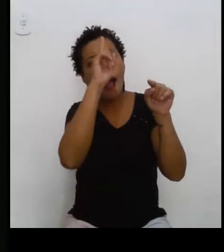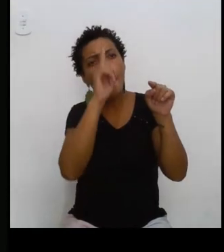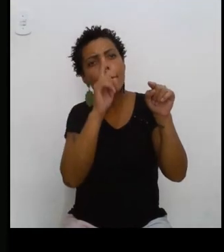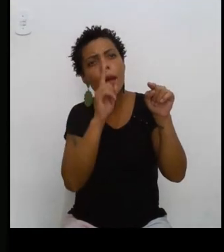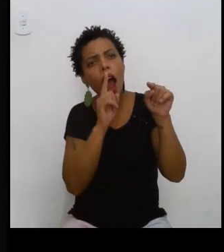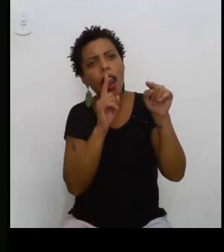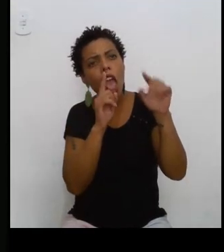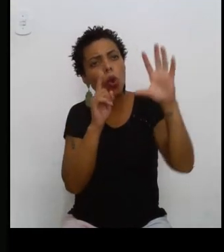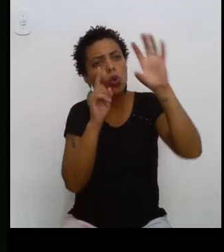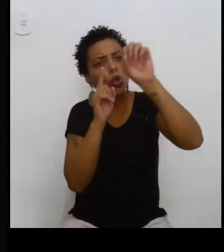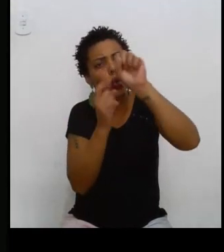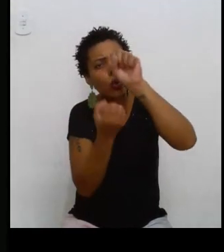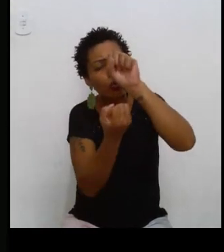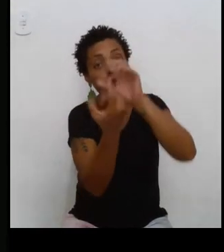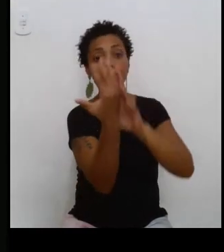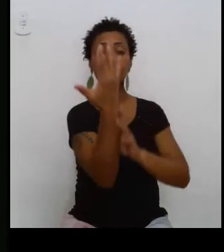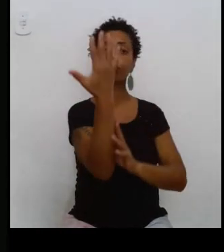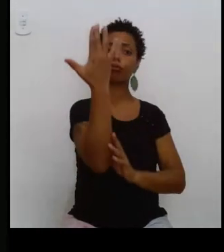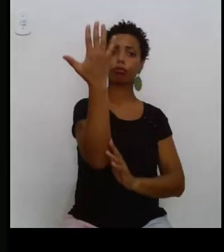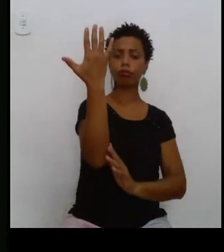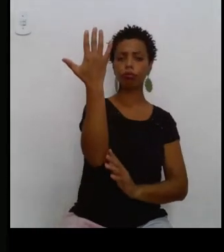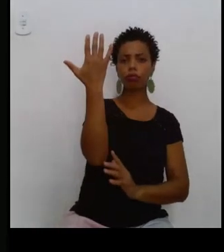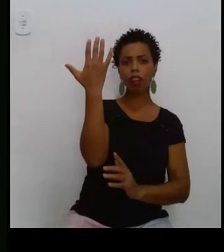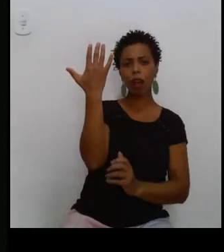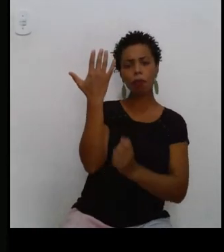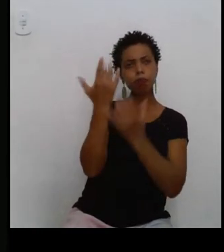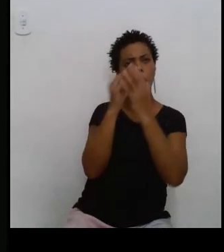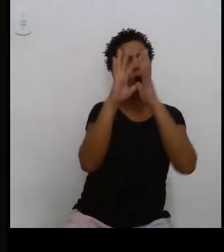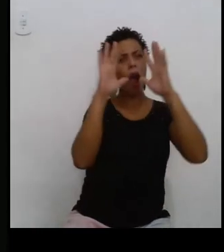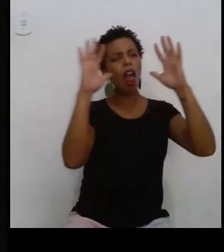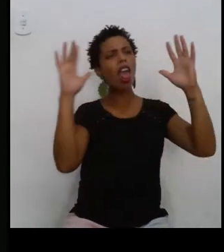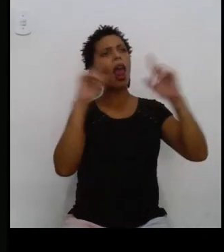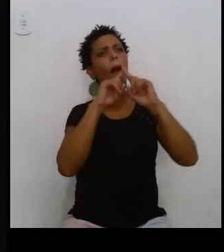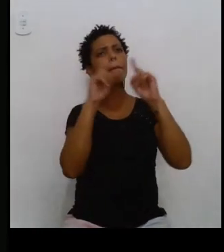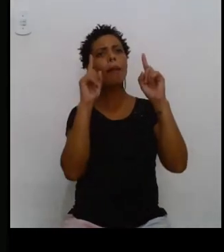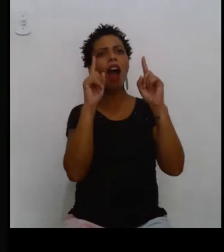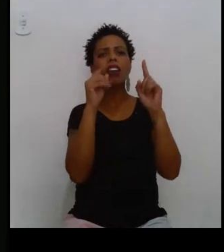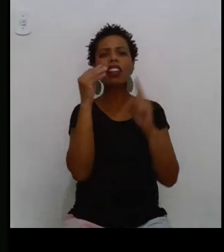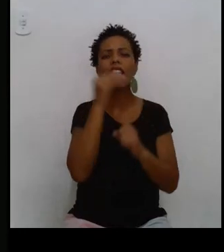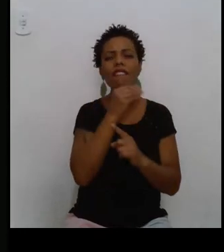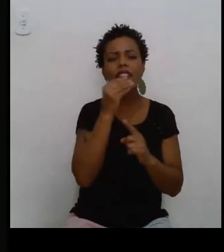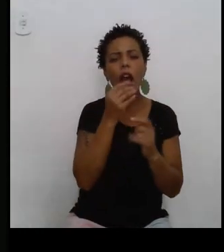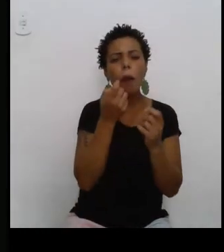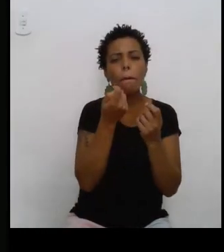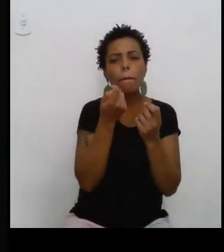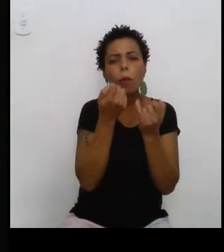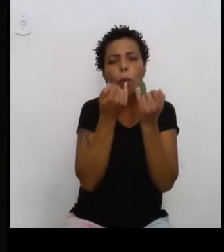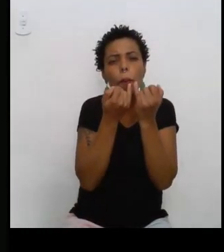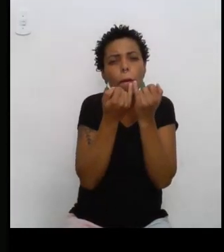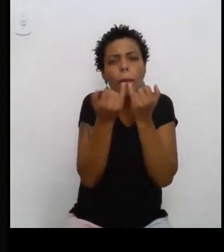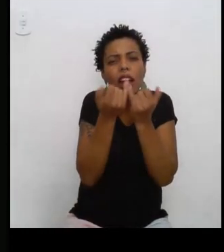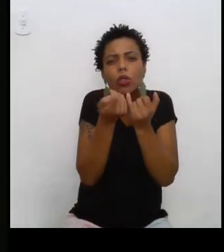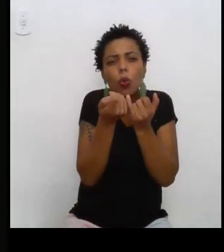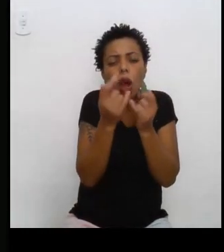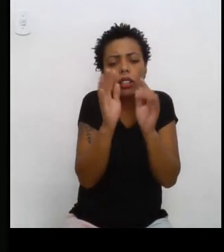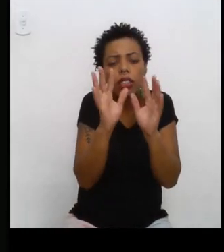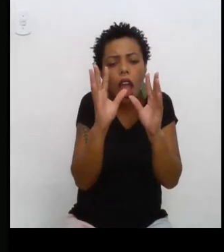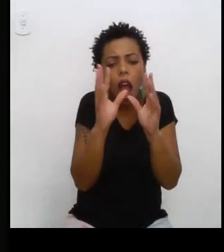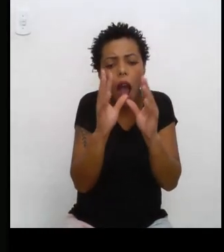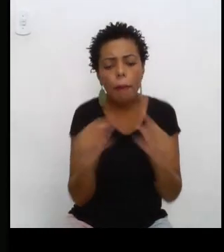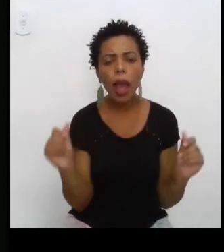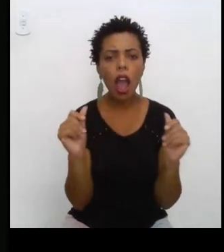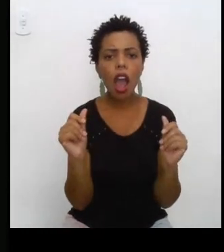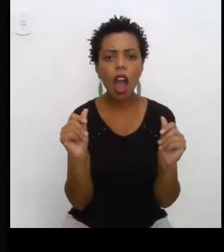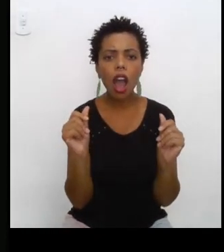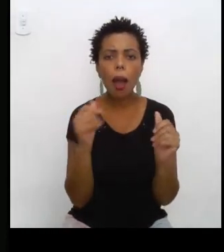Escuridão luminosos e frágeis como se tivesse à beira de se apagar uma luz do seu último suspiro